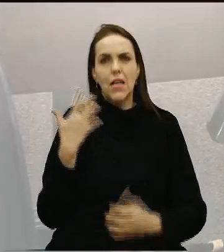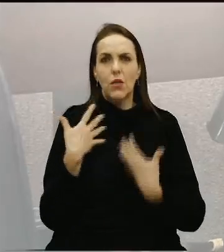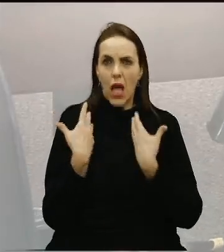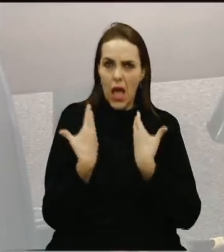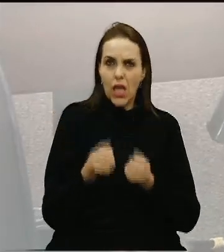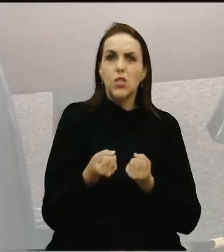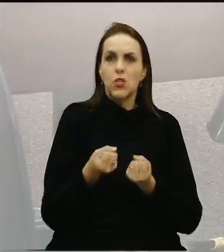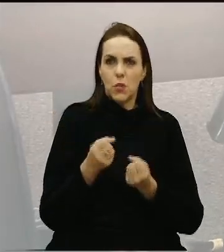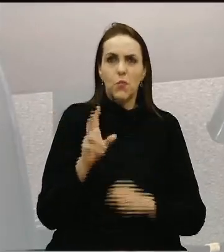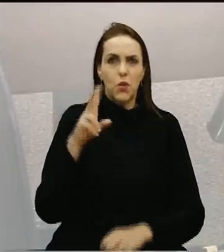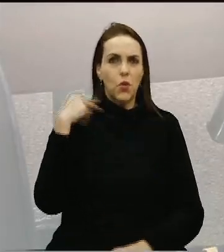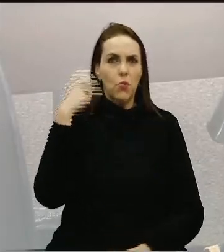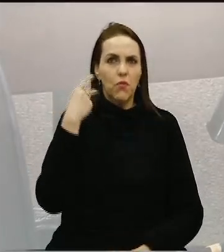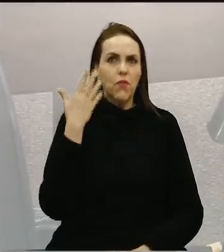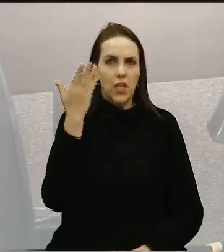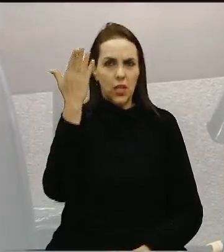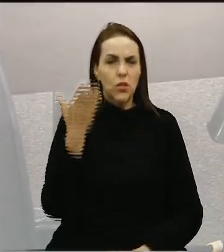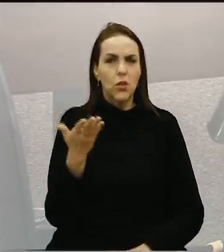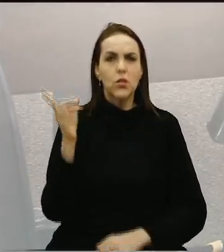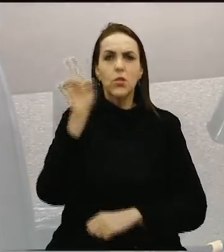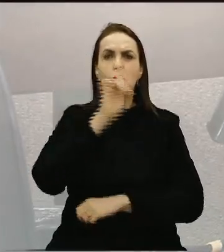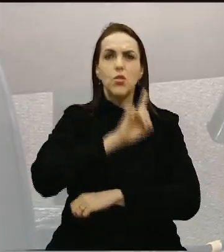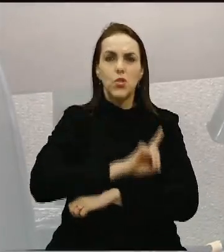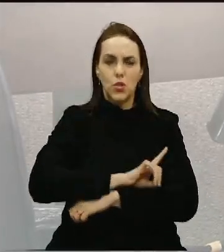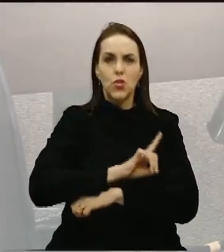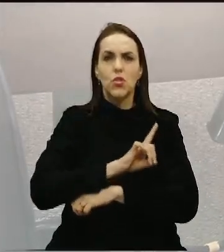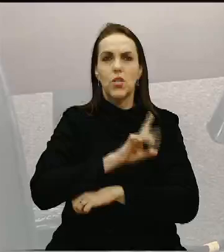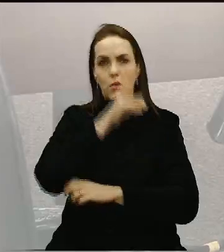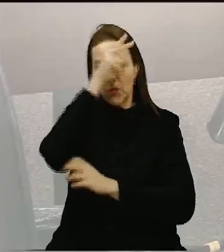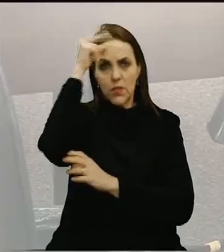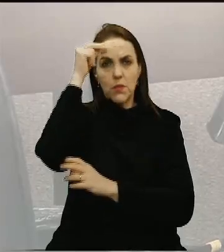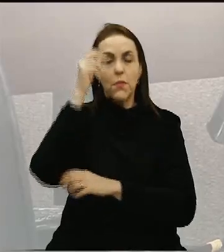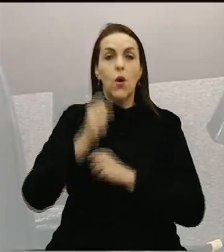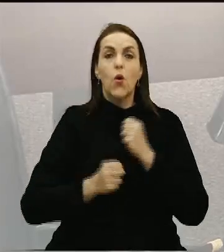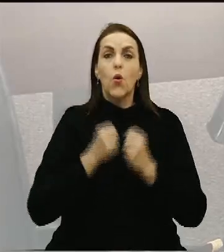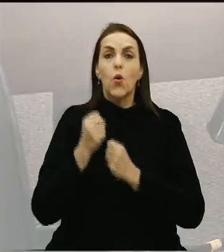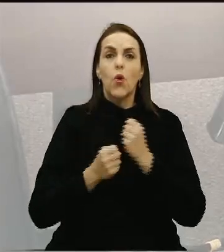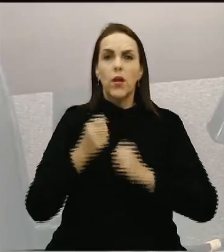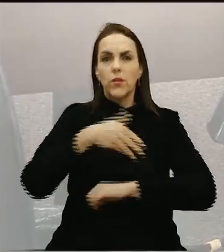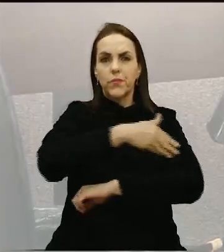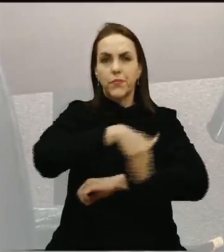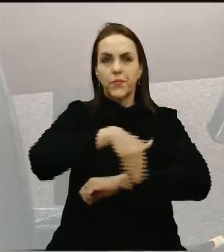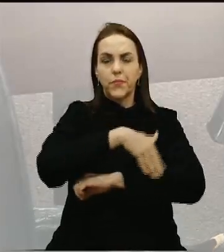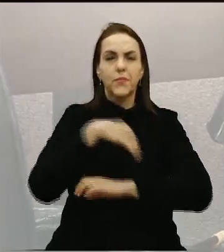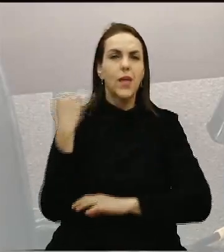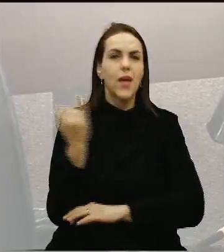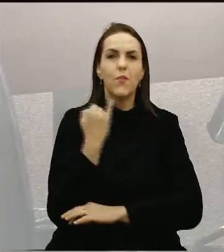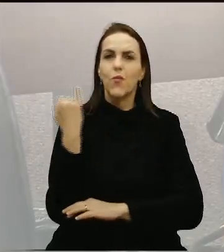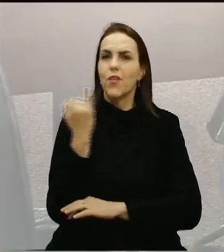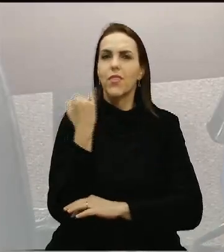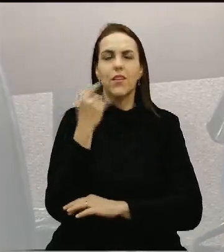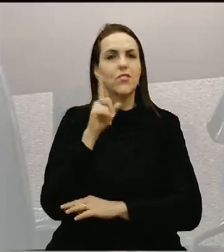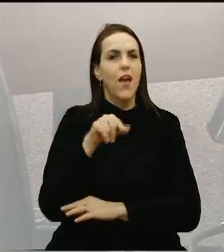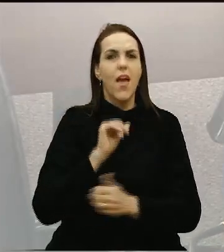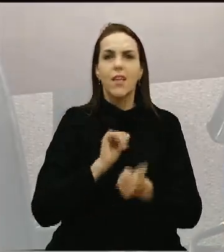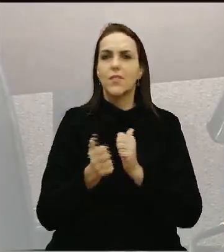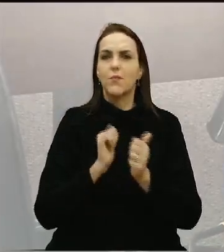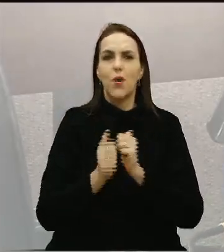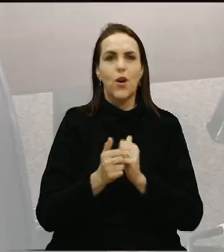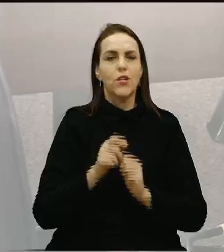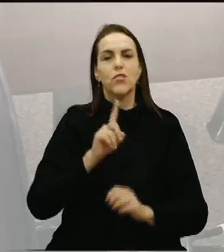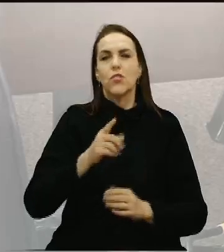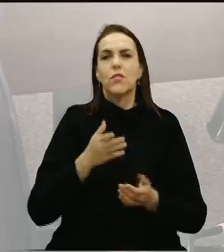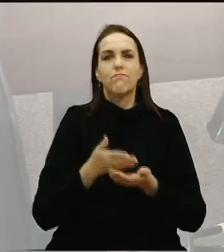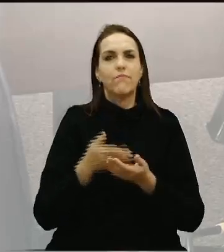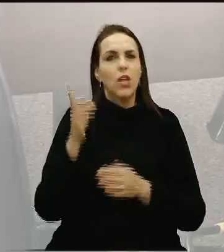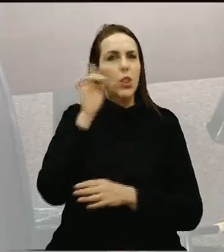cadeira. E esse Dia Municipal do Corredor de Rua ele é muito importante, porque o esporte, ele estando no dia a dia das pessoas, e